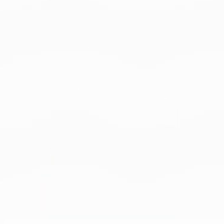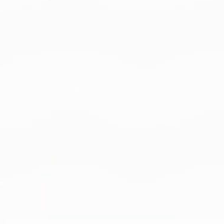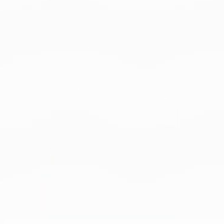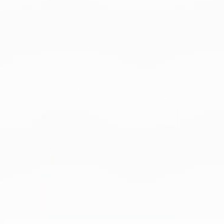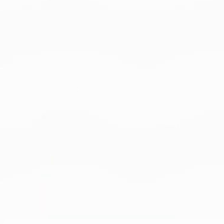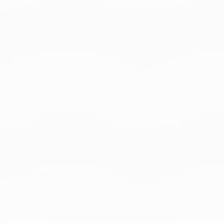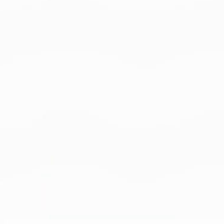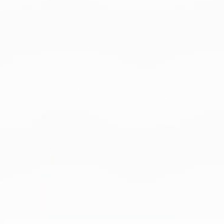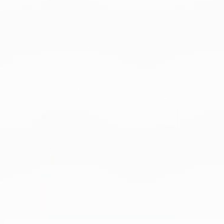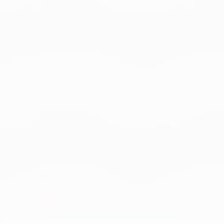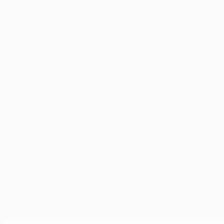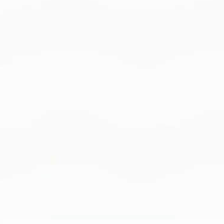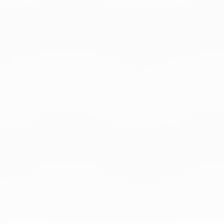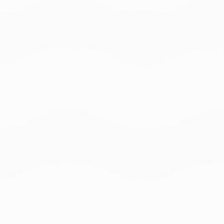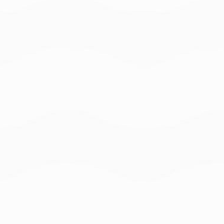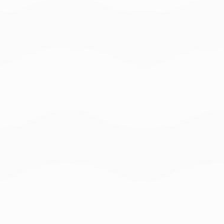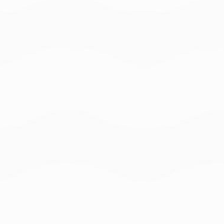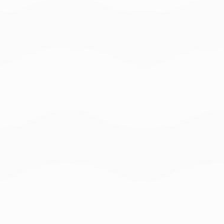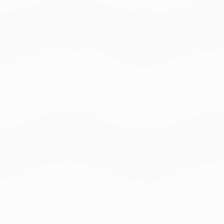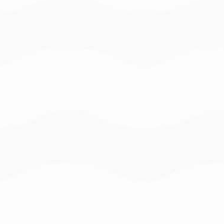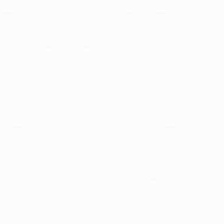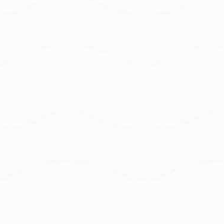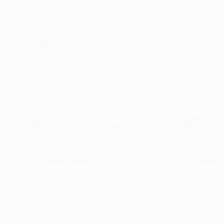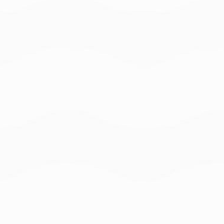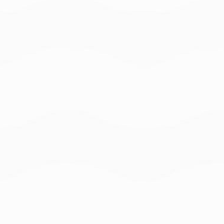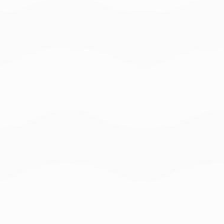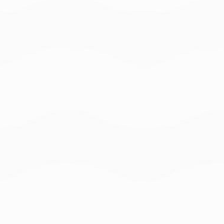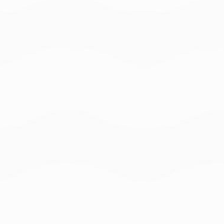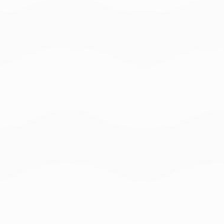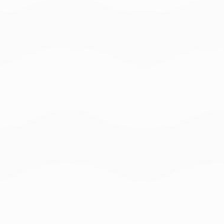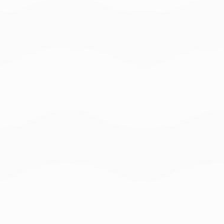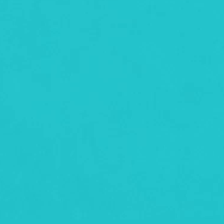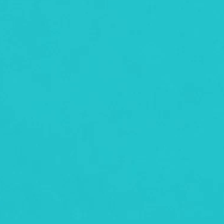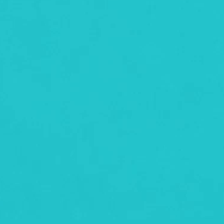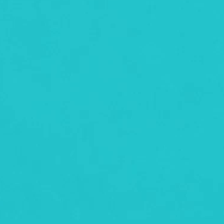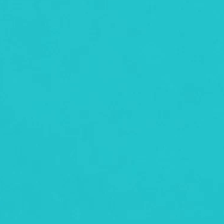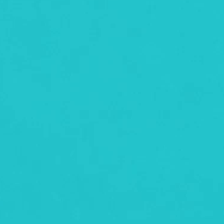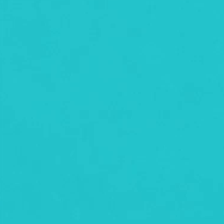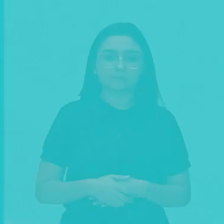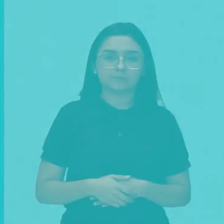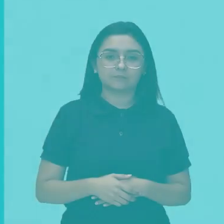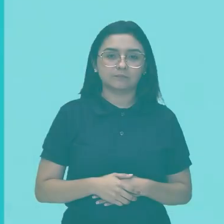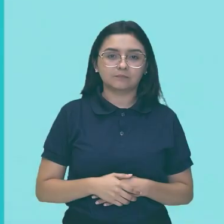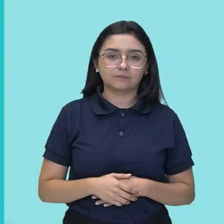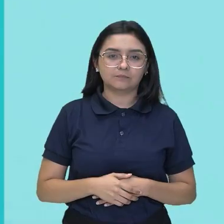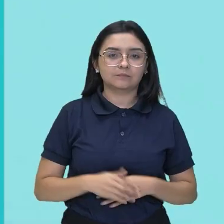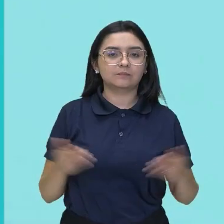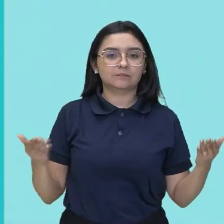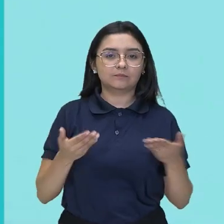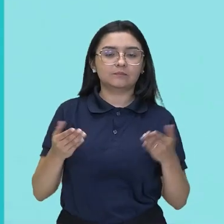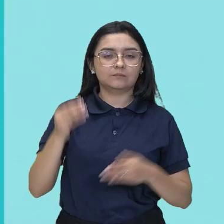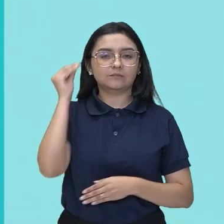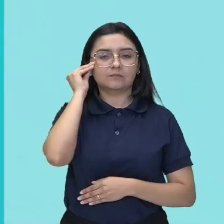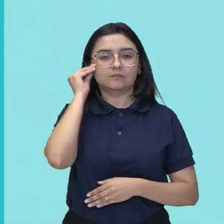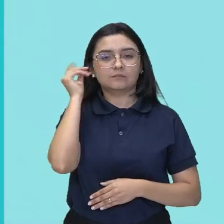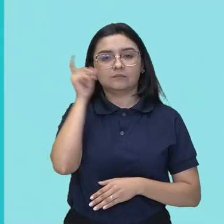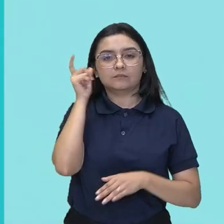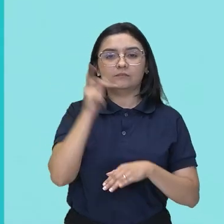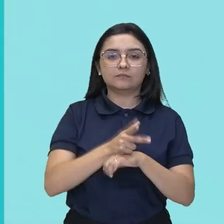simples, possibilitando que a população mais simples entendesse. A gente vai assistir agora um vídeo com a professora Joyce, que ela vai